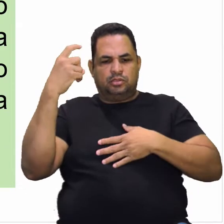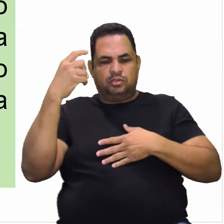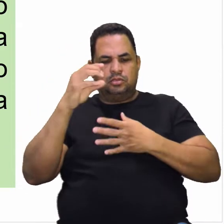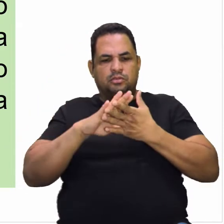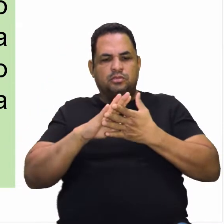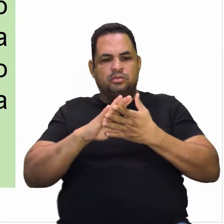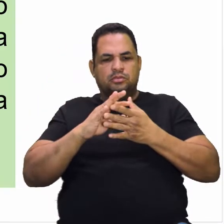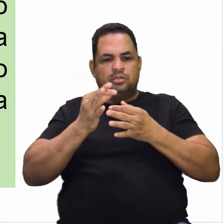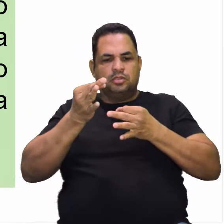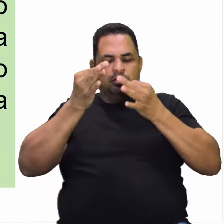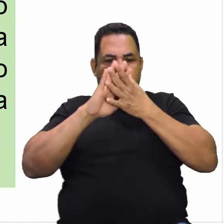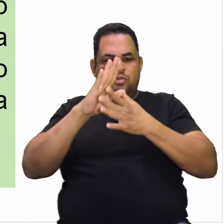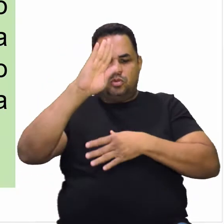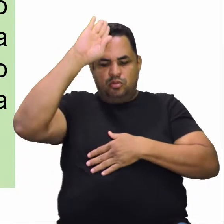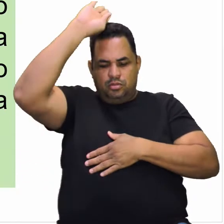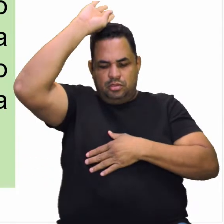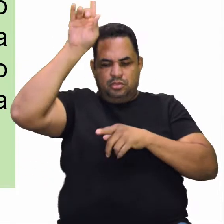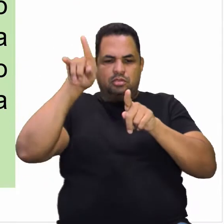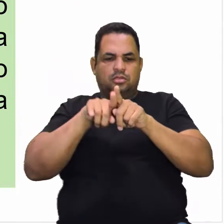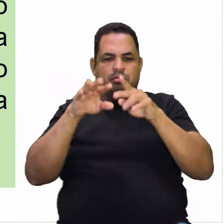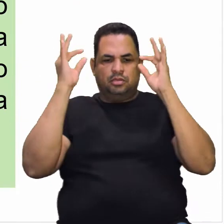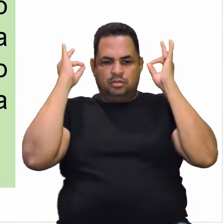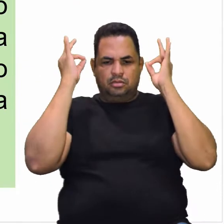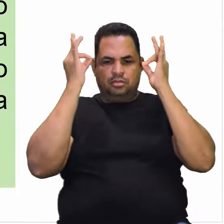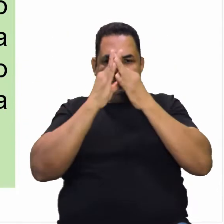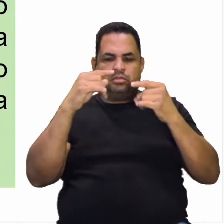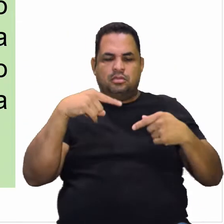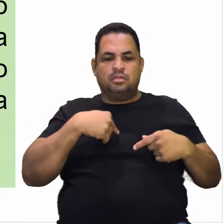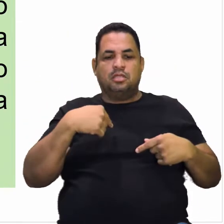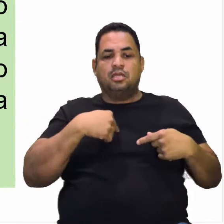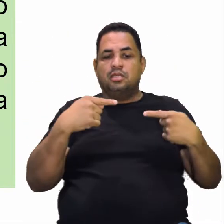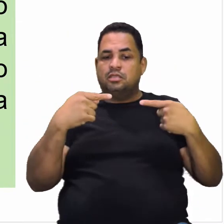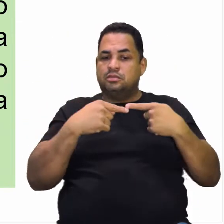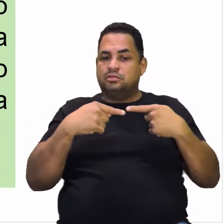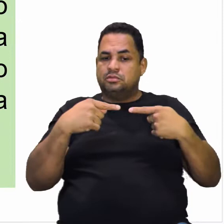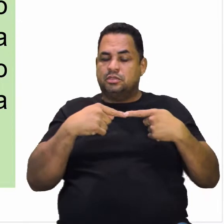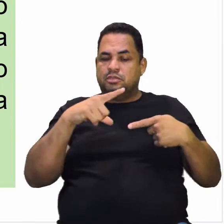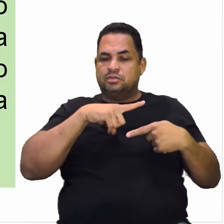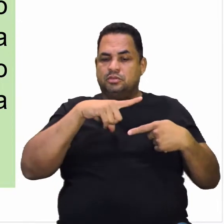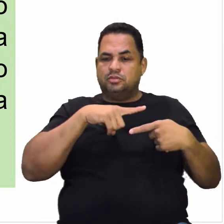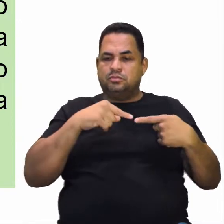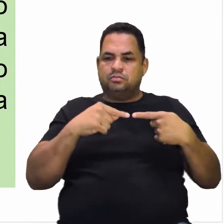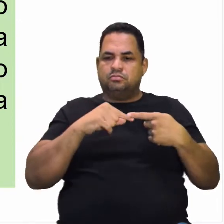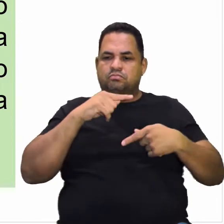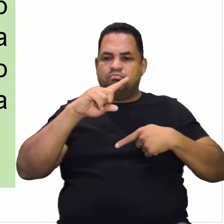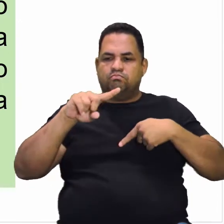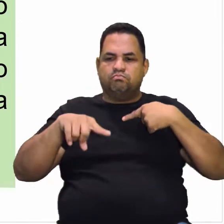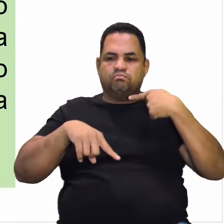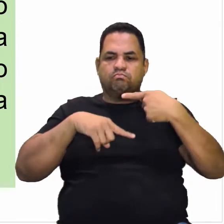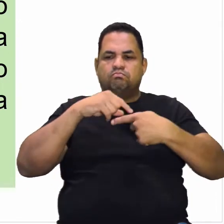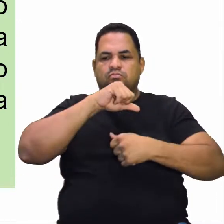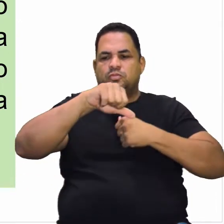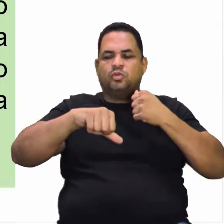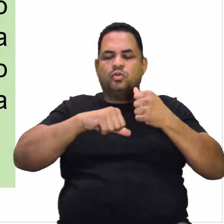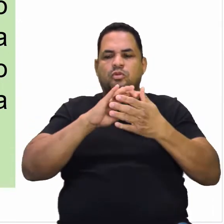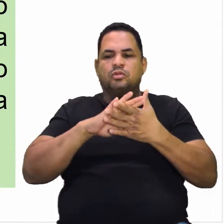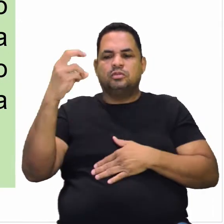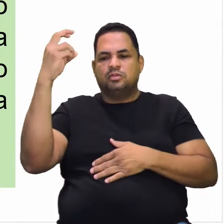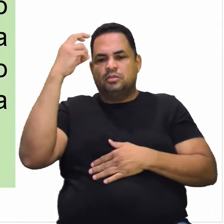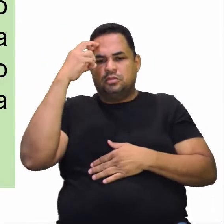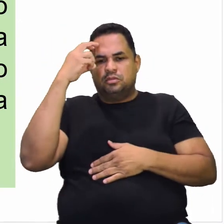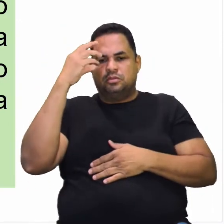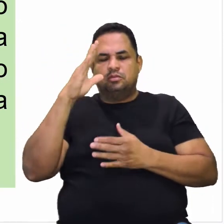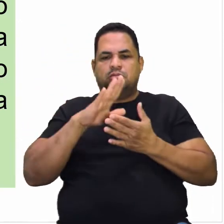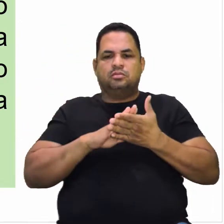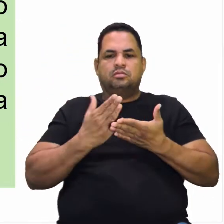a civilização romana. Quando eles têm esse contato com os gregos e romanos, eles passam a mudar sua cultura, passam a